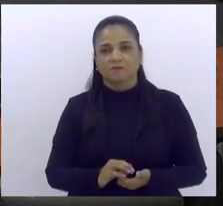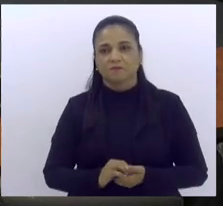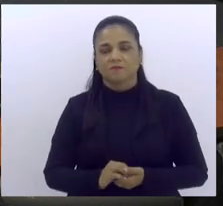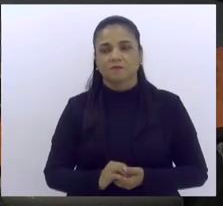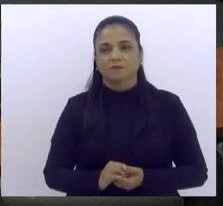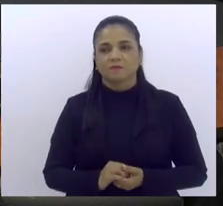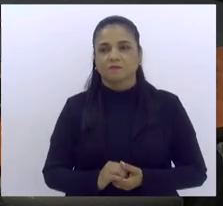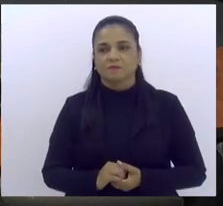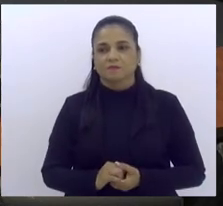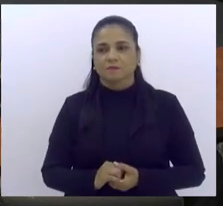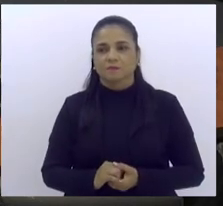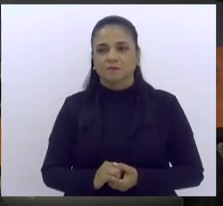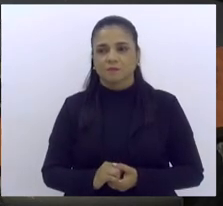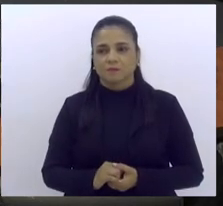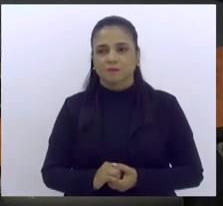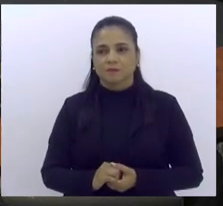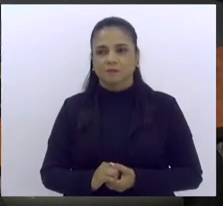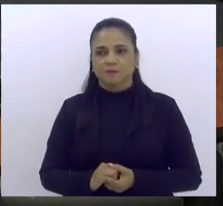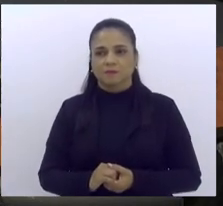Obrigado, deputada.